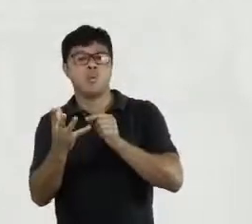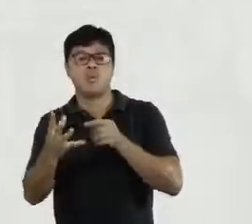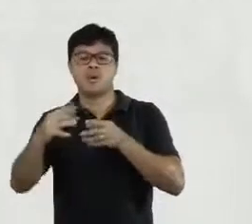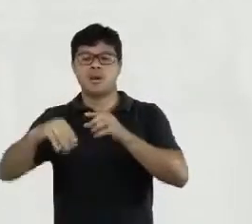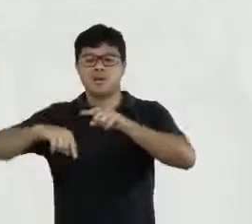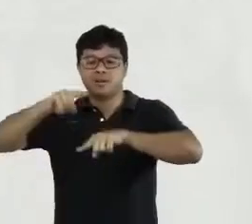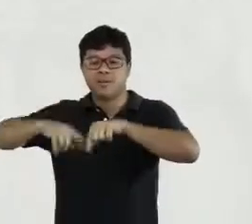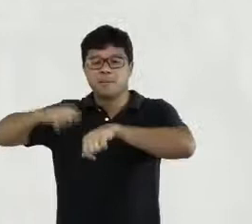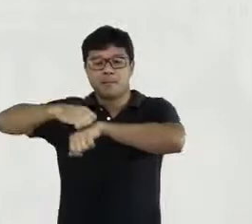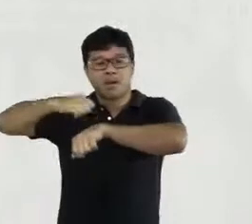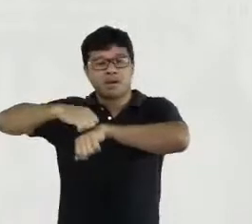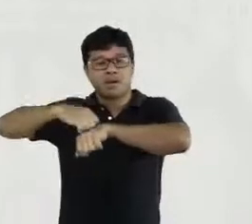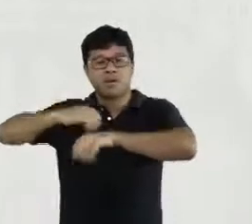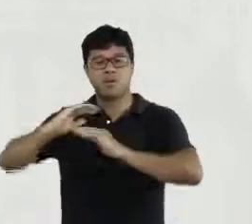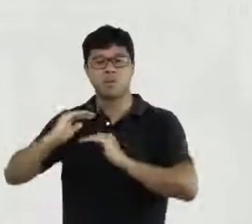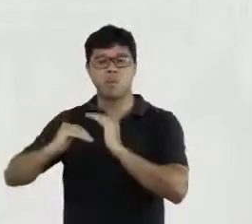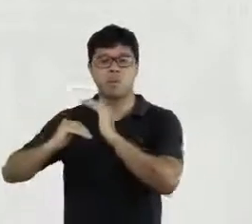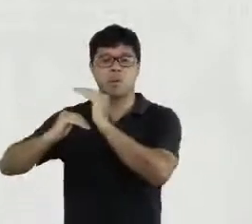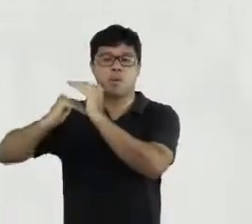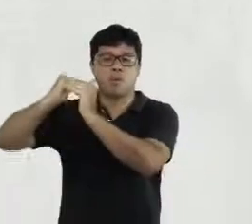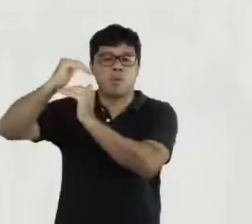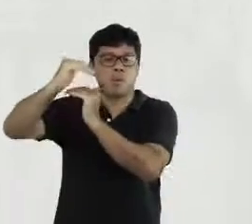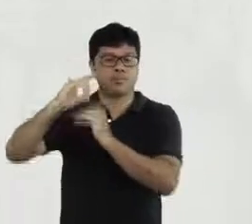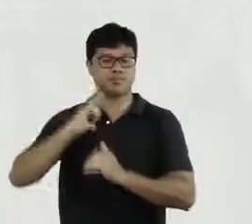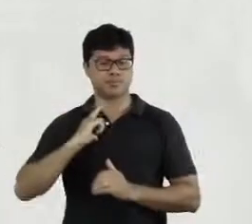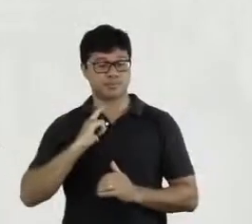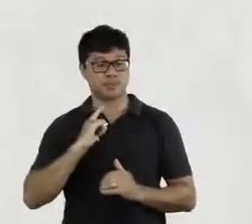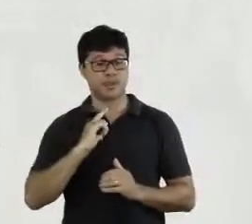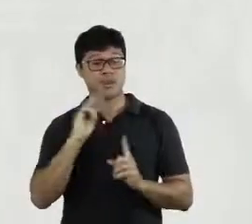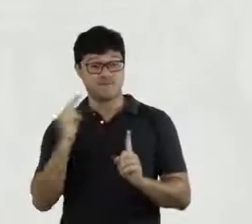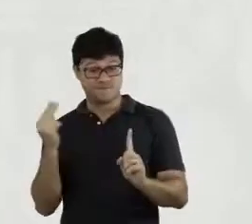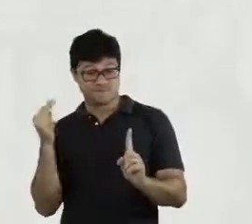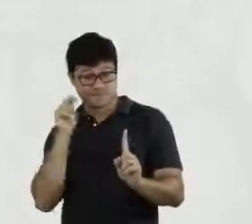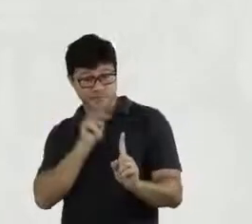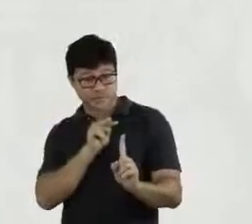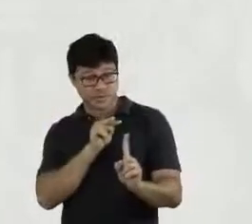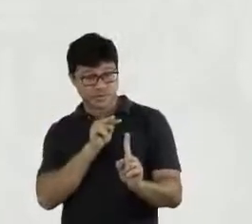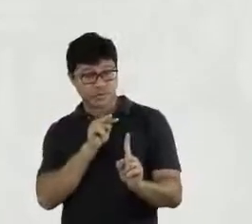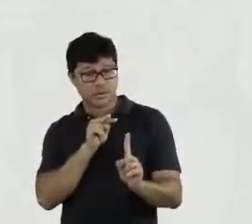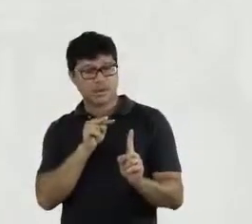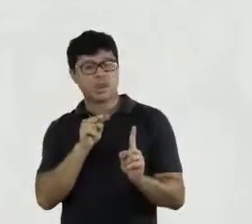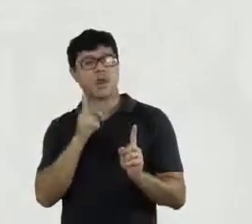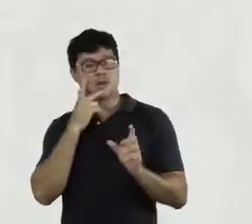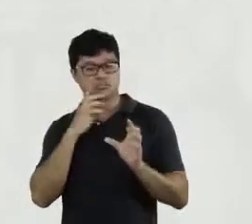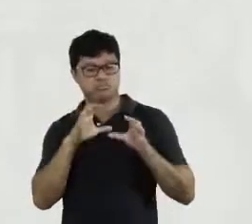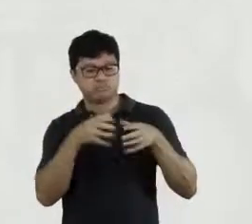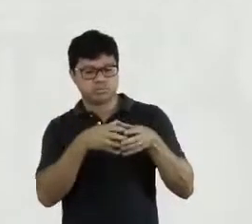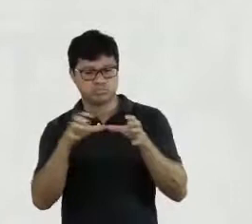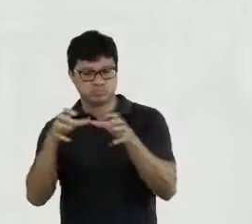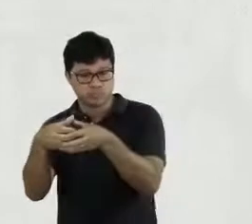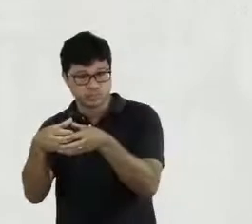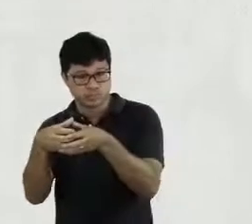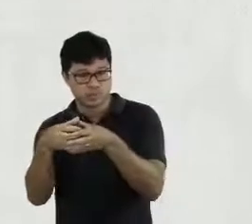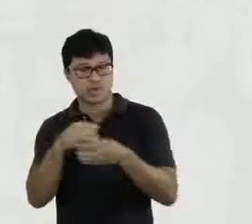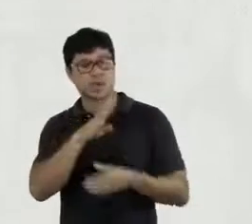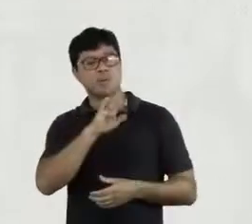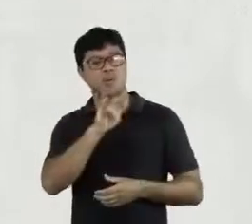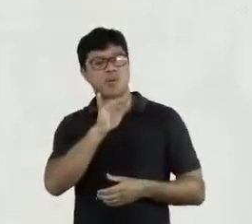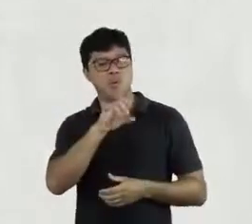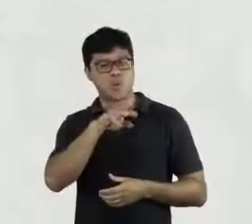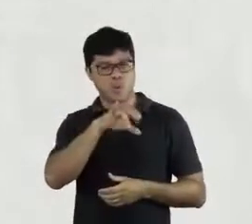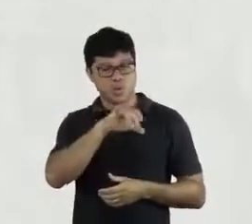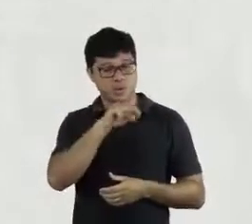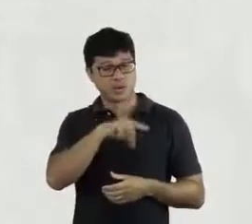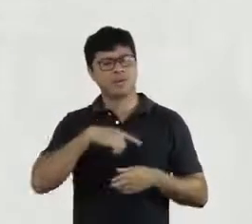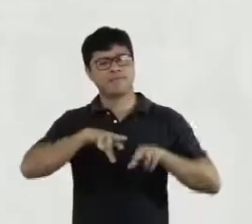integração material e sua evolução. Nessa visão compartimentada da biblioteconomia e